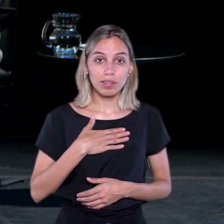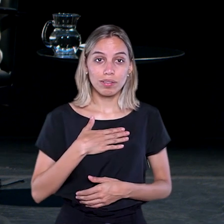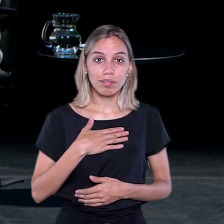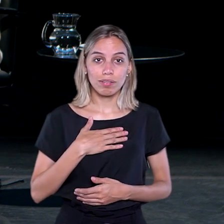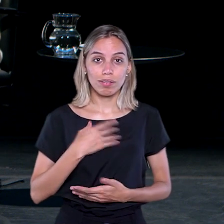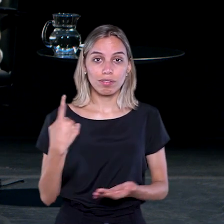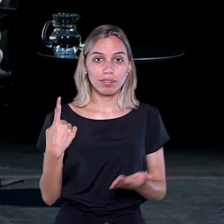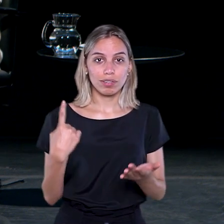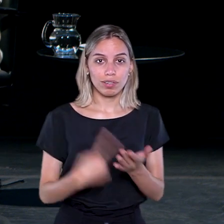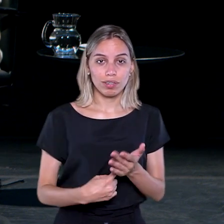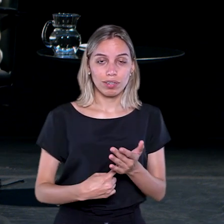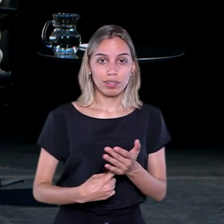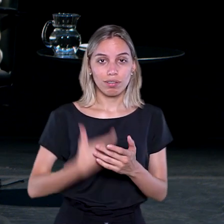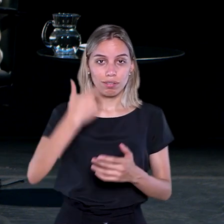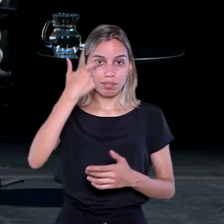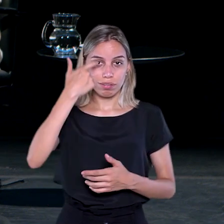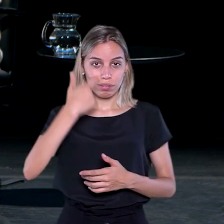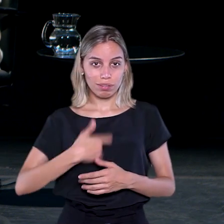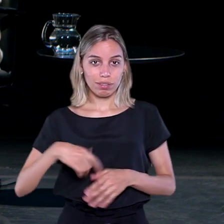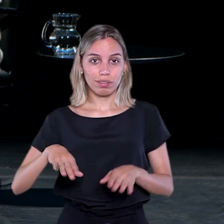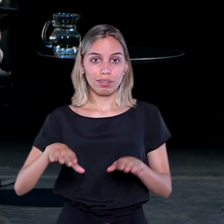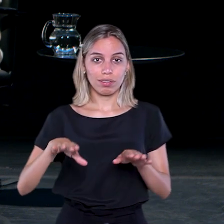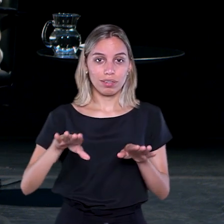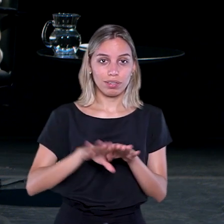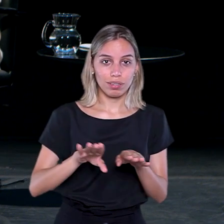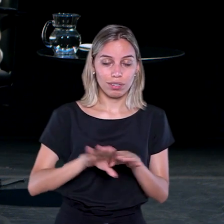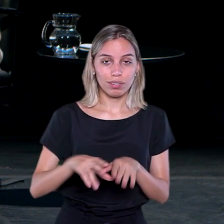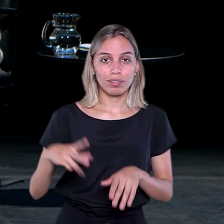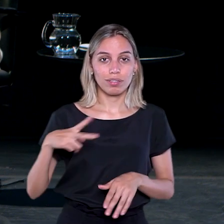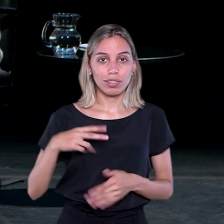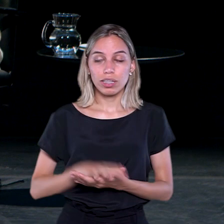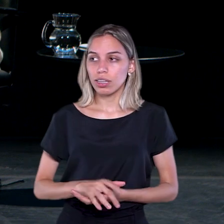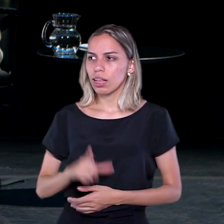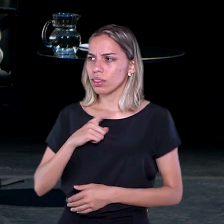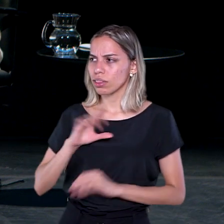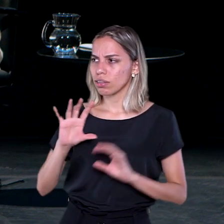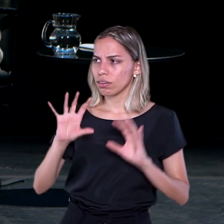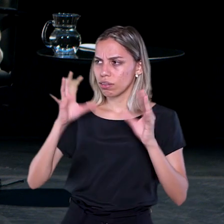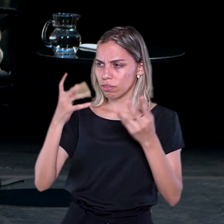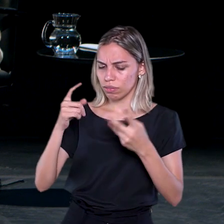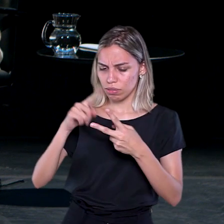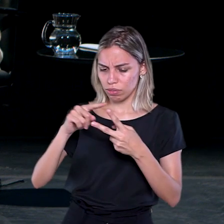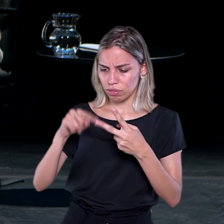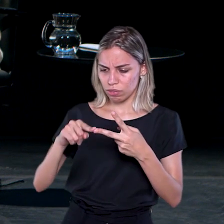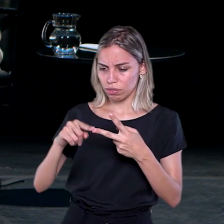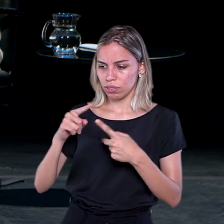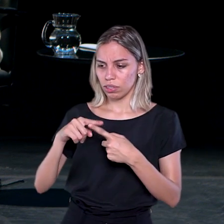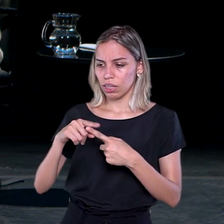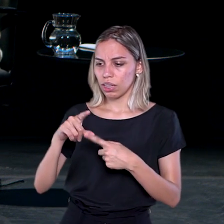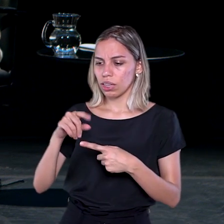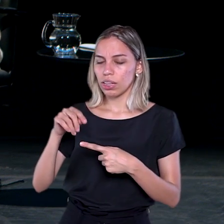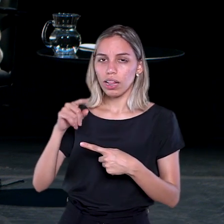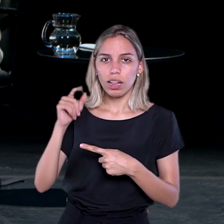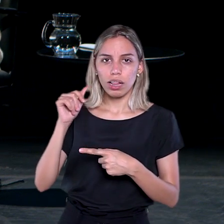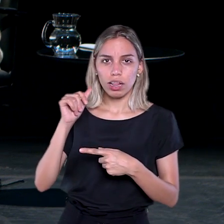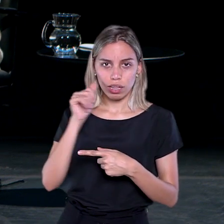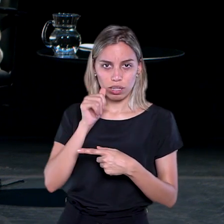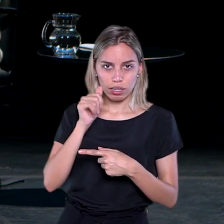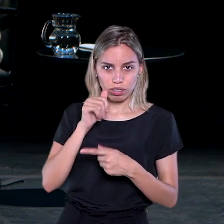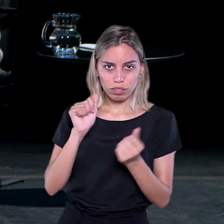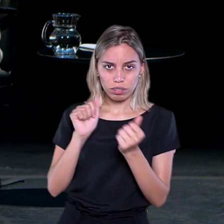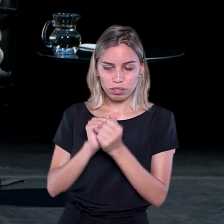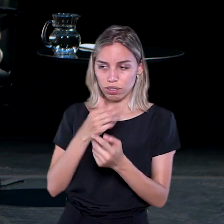é o racismo, ela consegue minar por dentro essa estrutura. E a gente está nesse processo. A gente está nesse processo. A gente só precisa de mais unidade. E aí, uma das